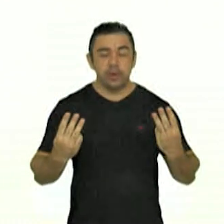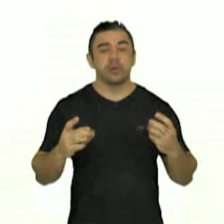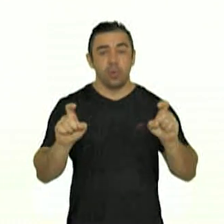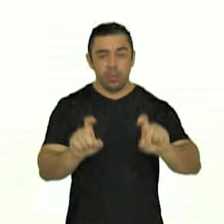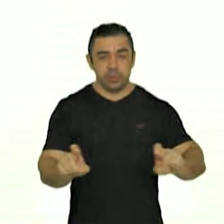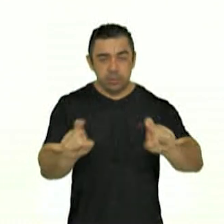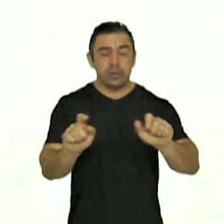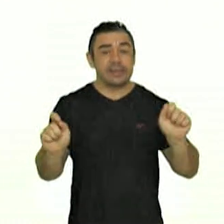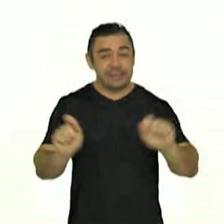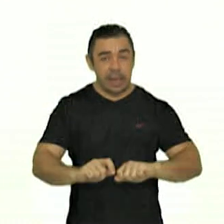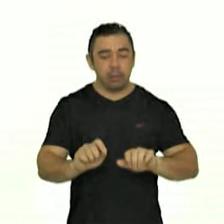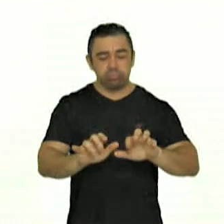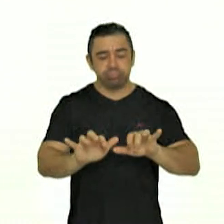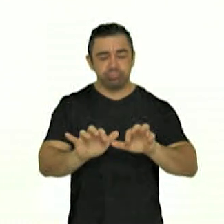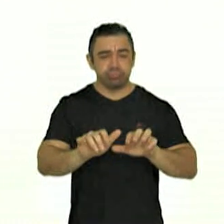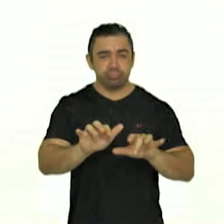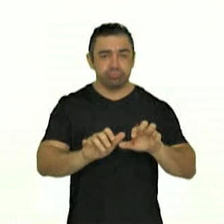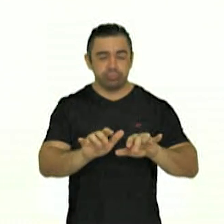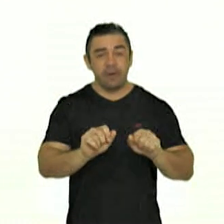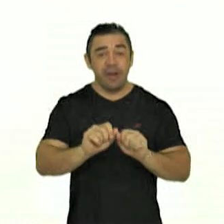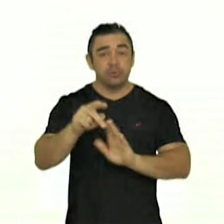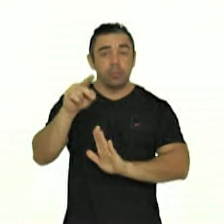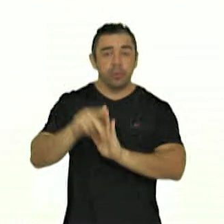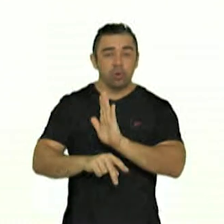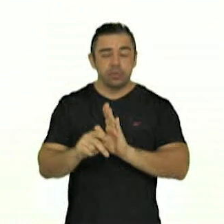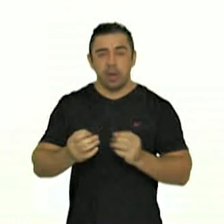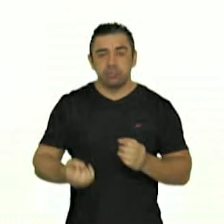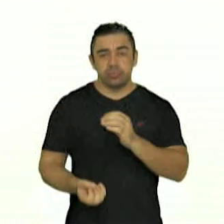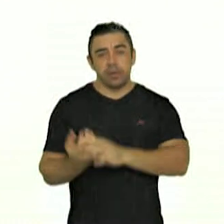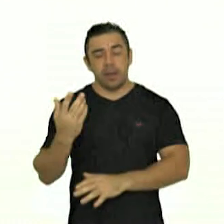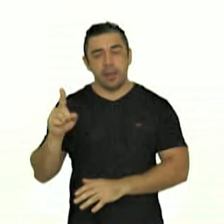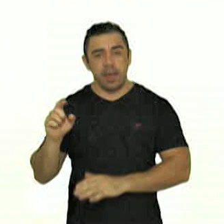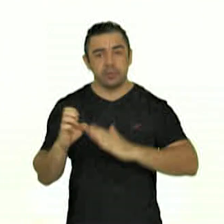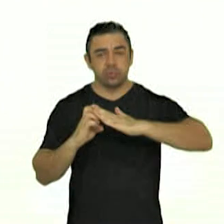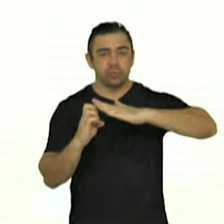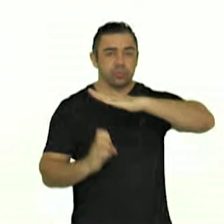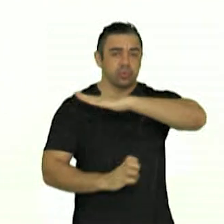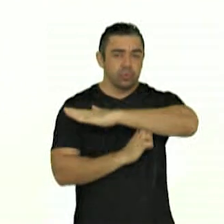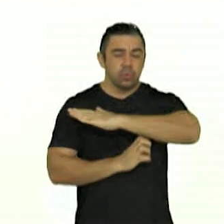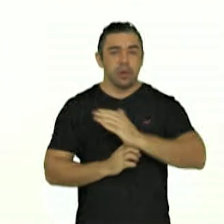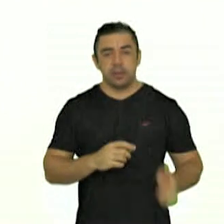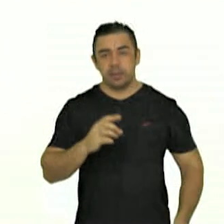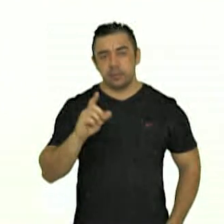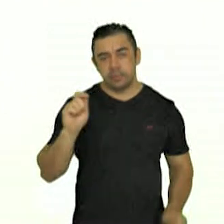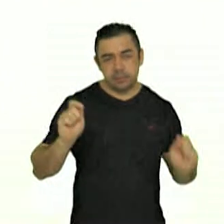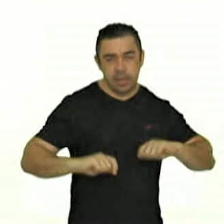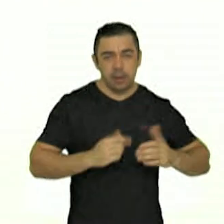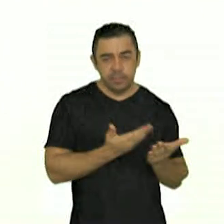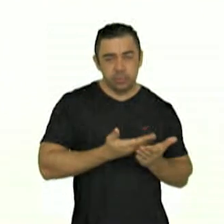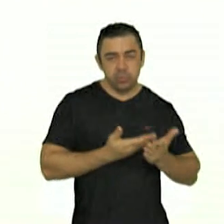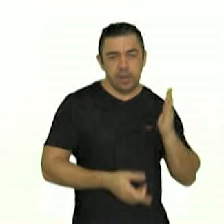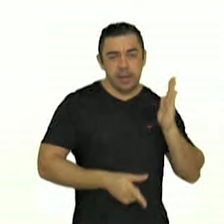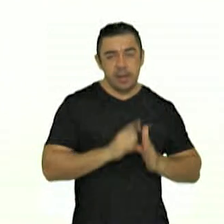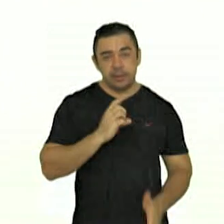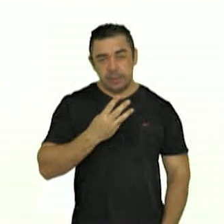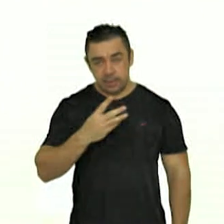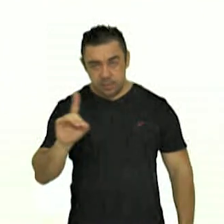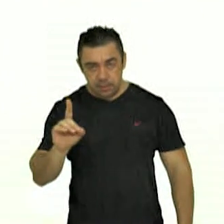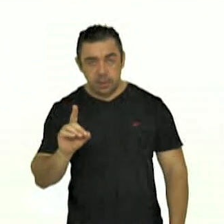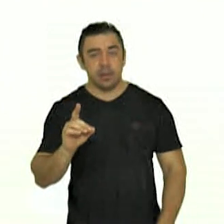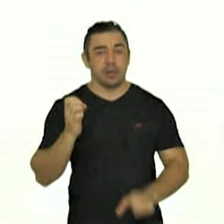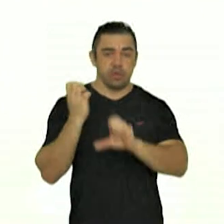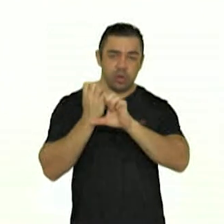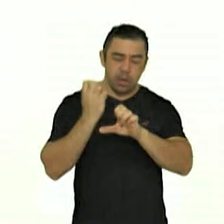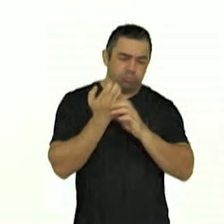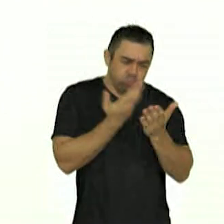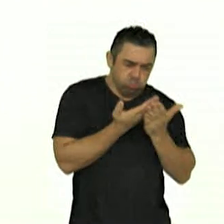que podem trazer essa estrutura em 3 dimensões. É feito um projeto pelos engenheiros, isso